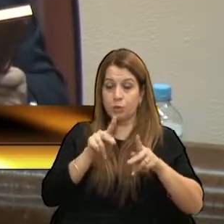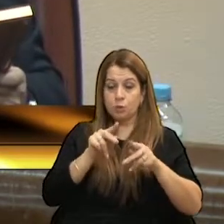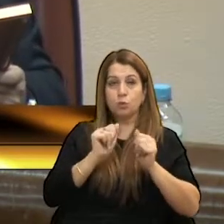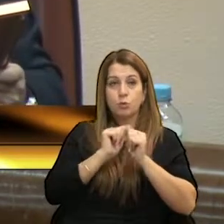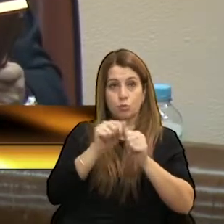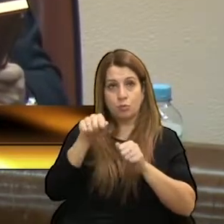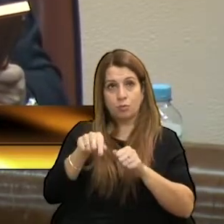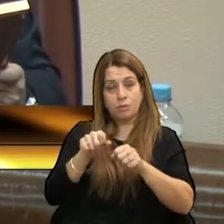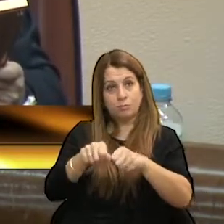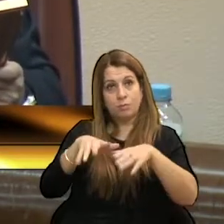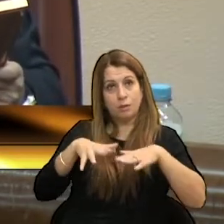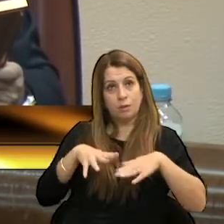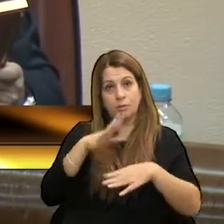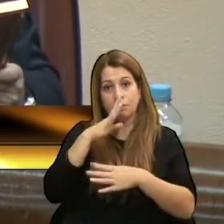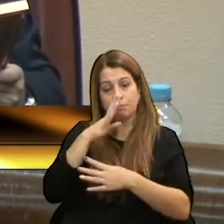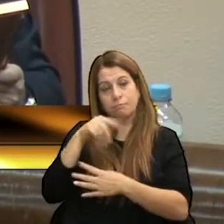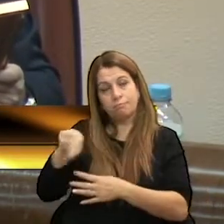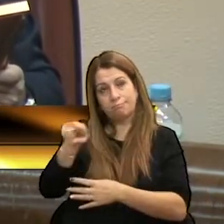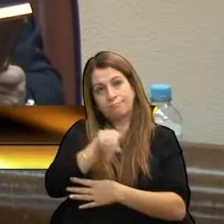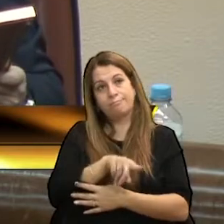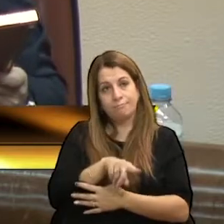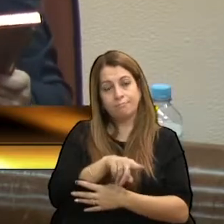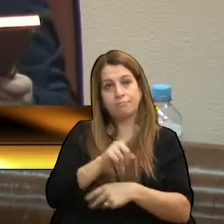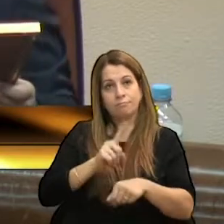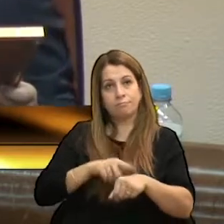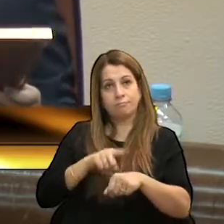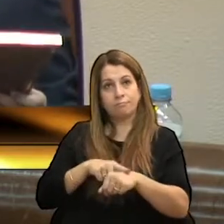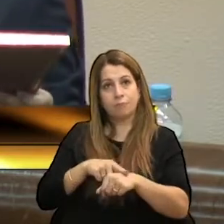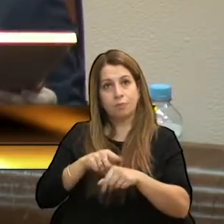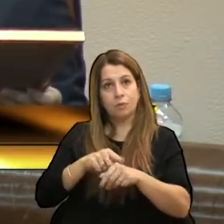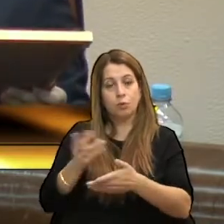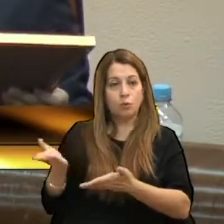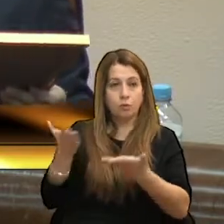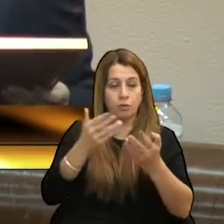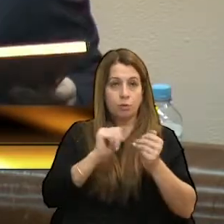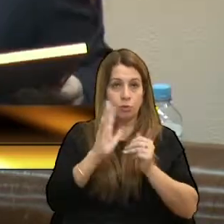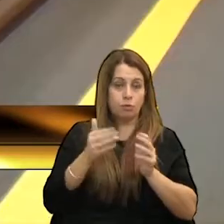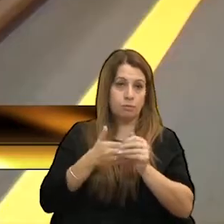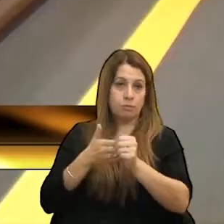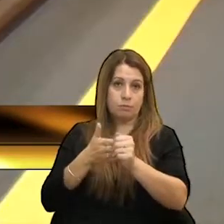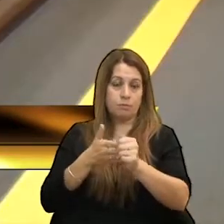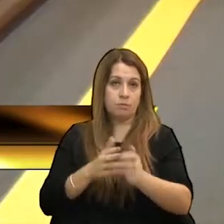estão aqui e vieram prestigiar esse grande momento. Eu convido a mesa para me acompanhar.